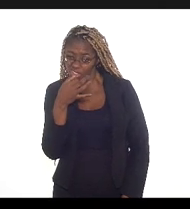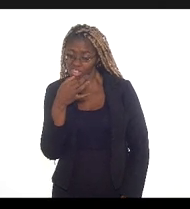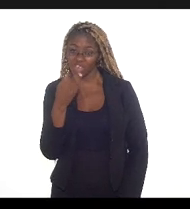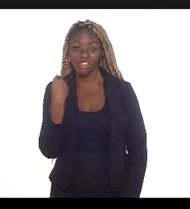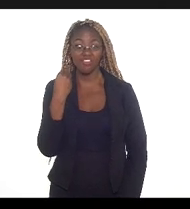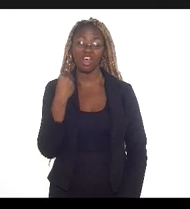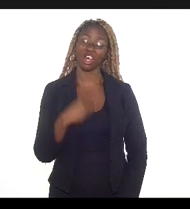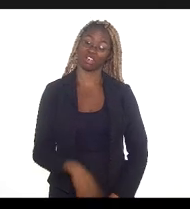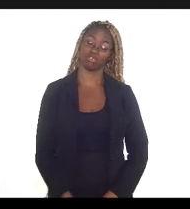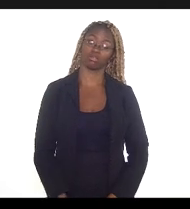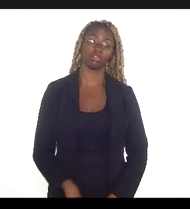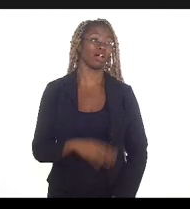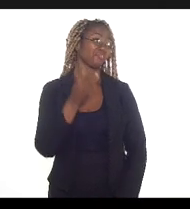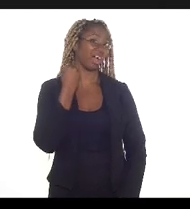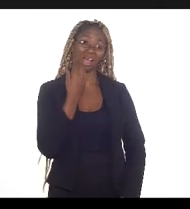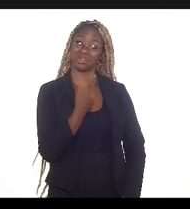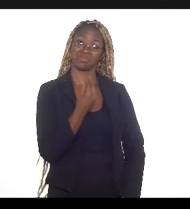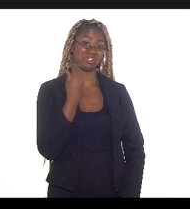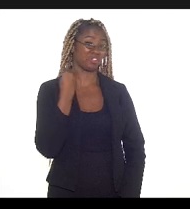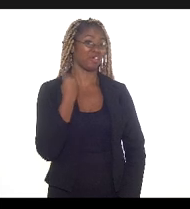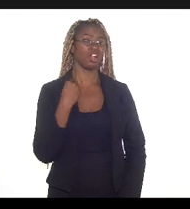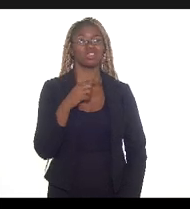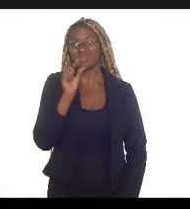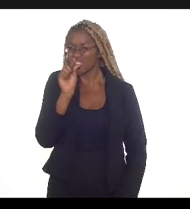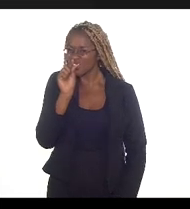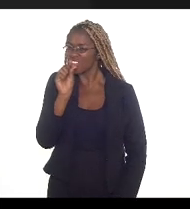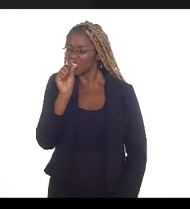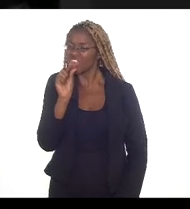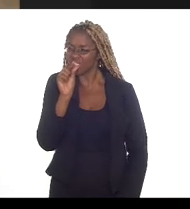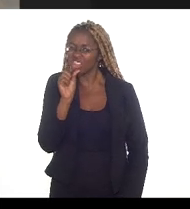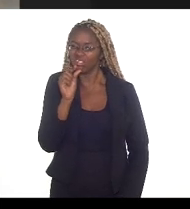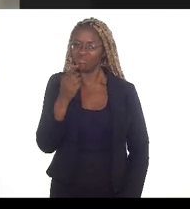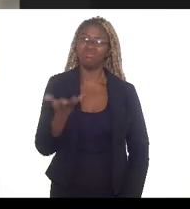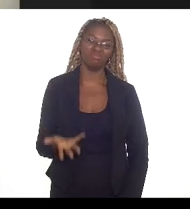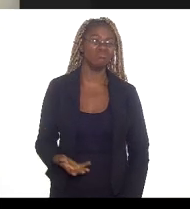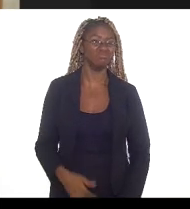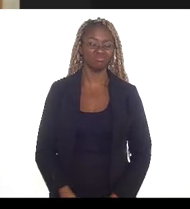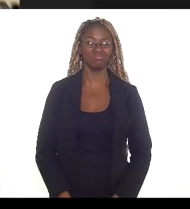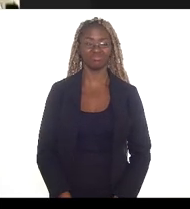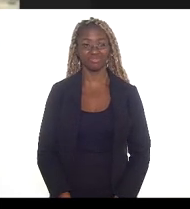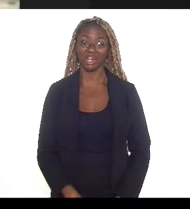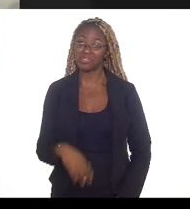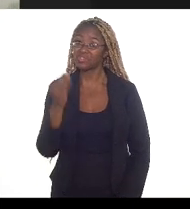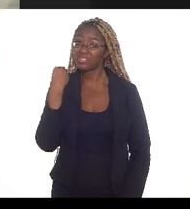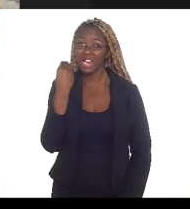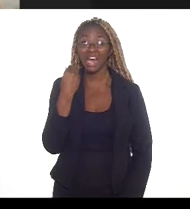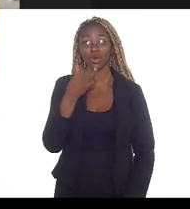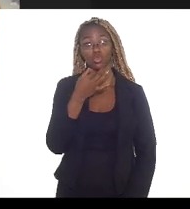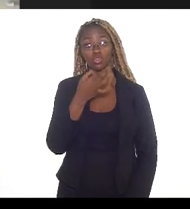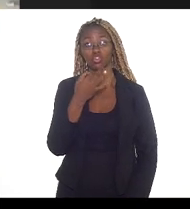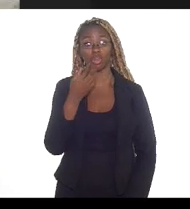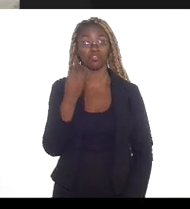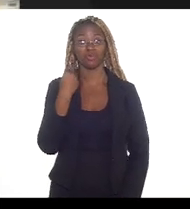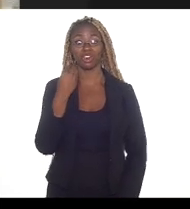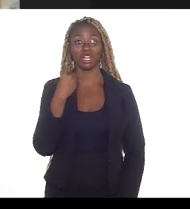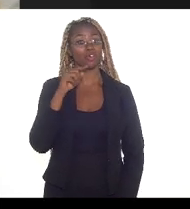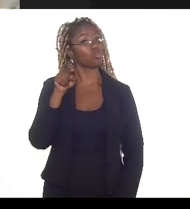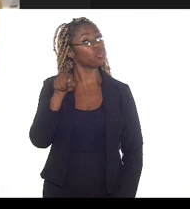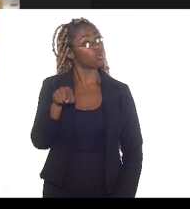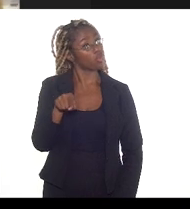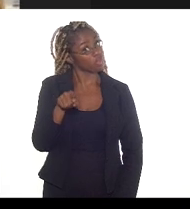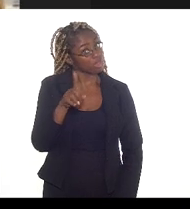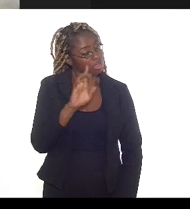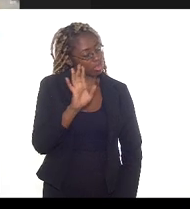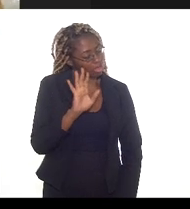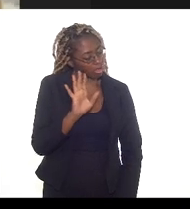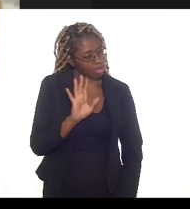Fraco. Fraco. Tá baixo. Tá fraco. Tá fraco o som, não Vossa Excelência,